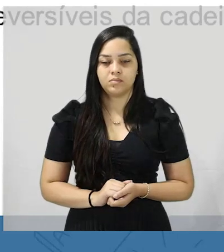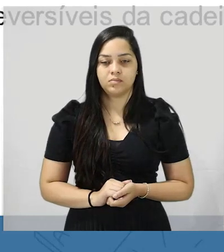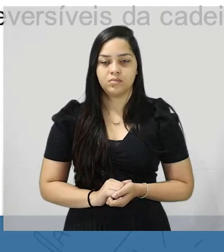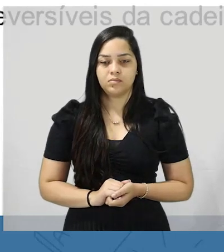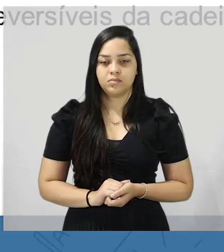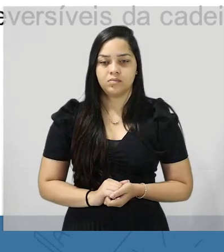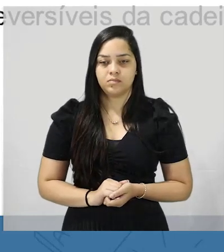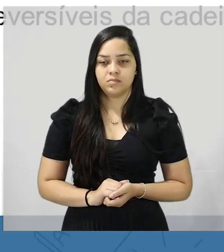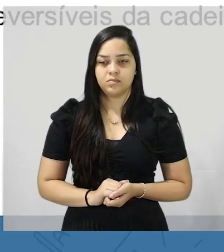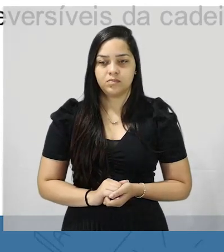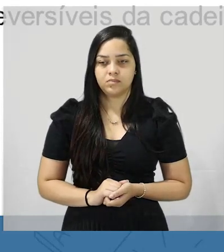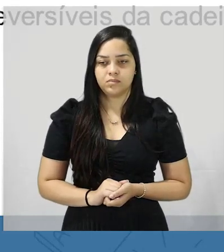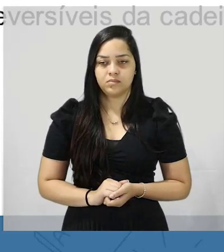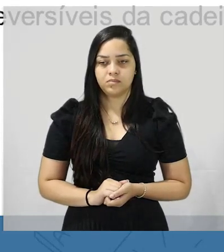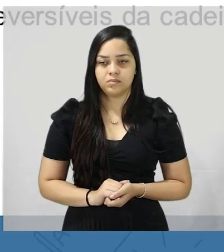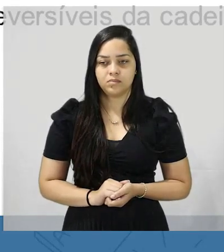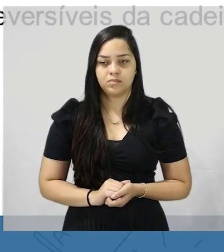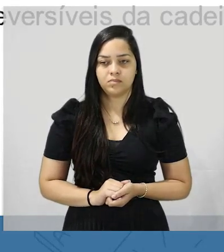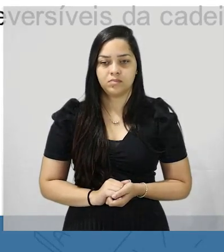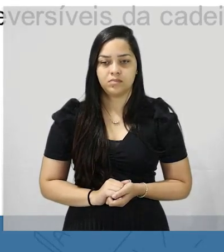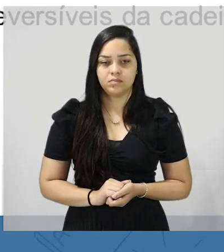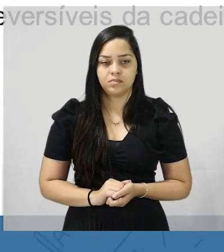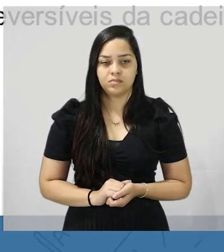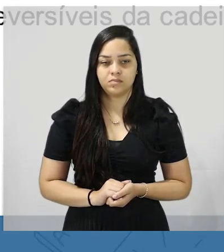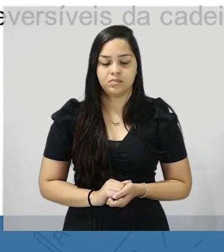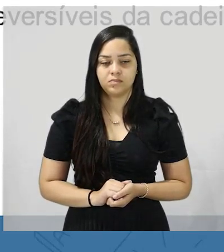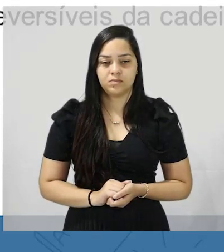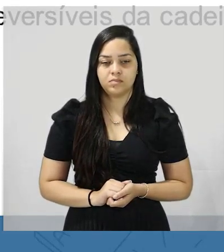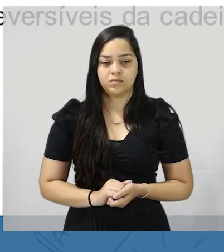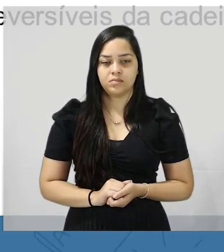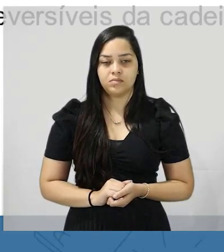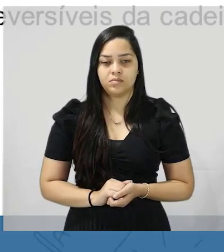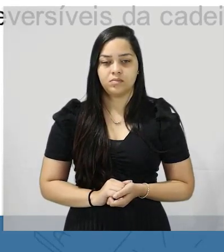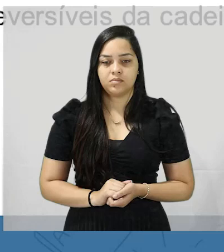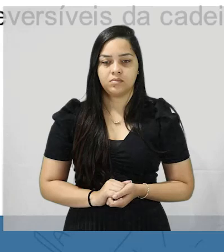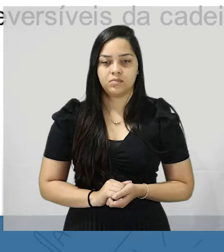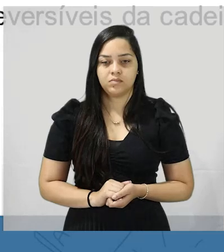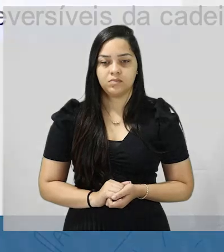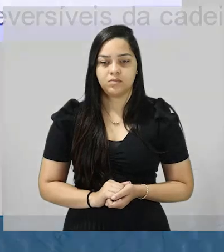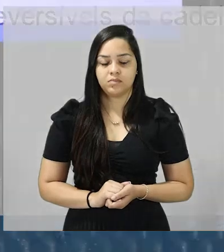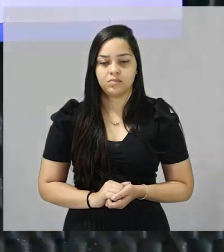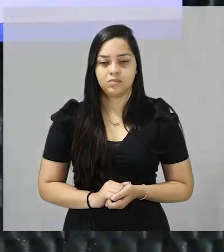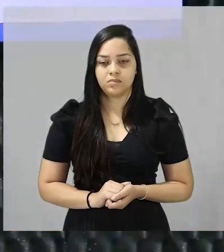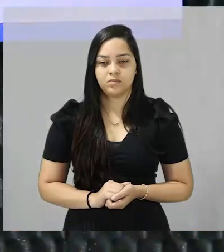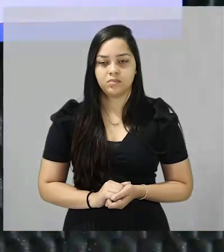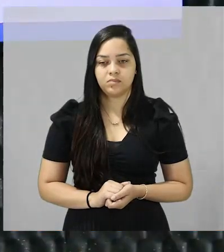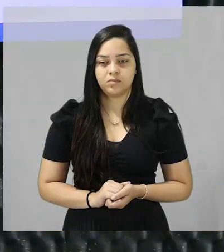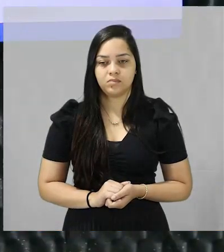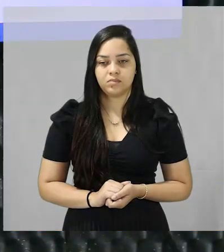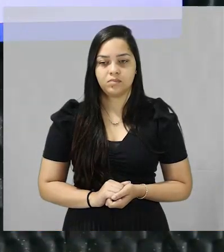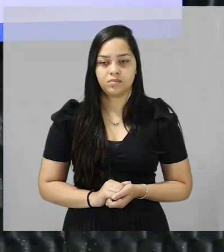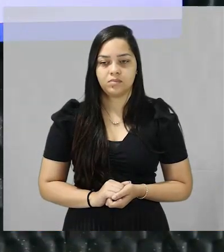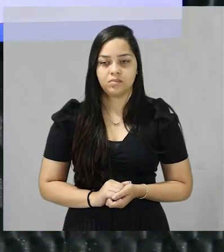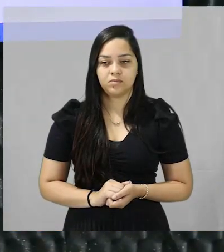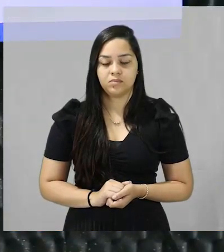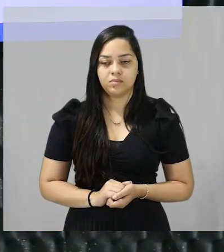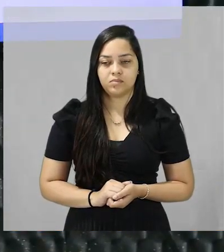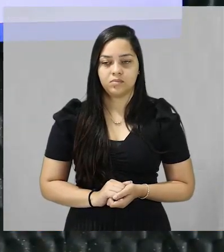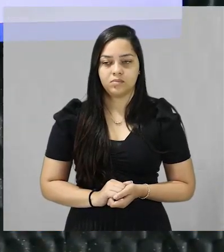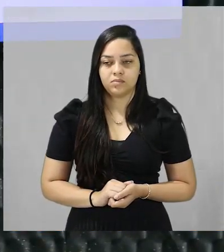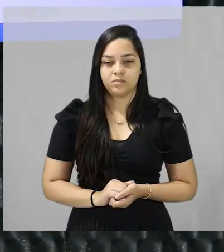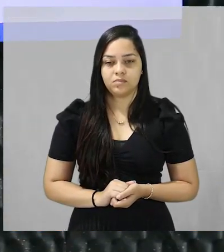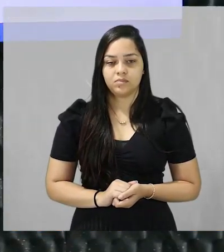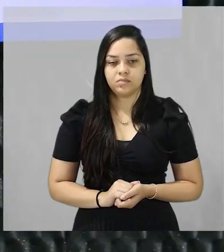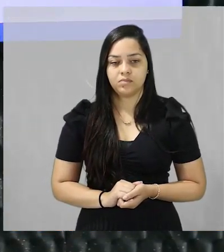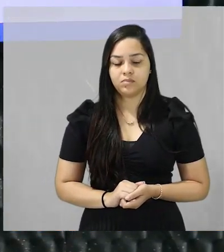substituindo micromotores sem a necessidade de componentes mecânicos. Exemplo de movimento molecular